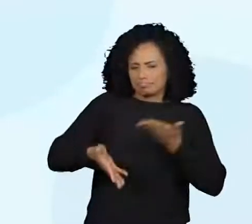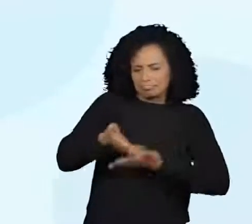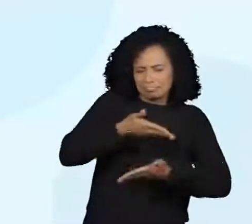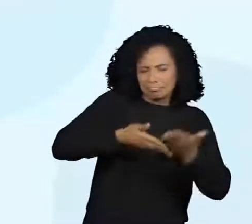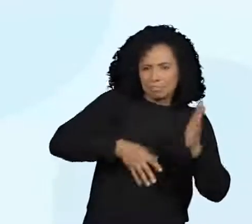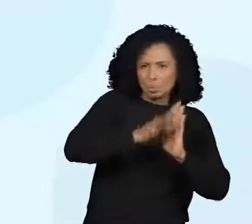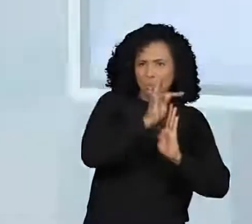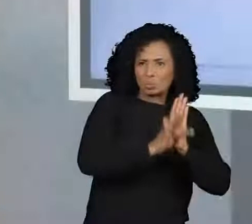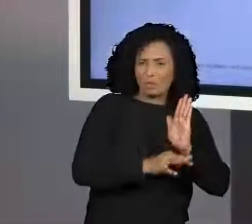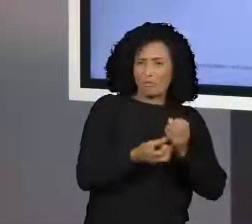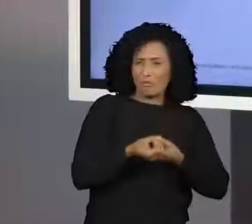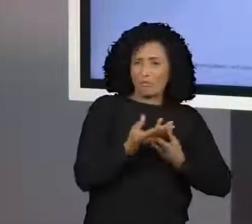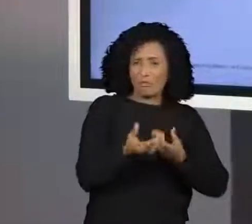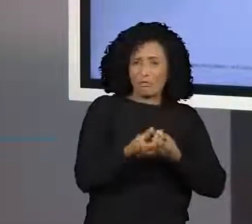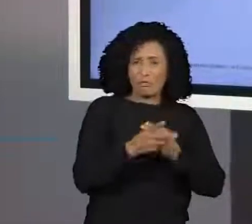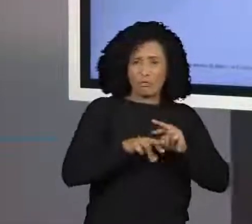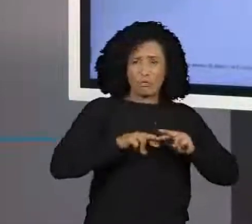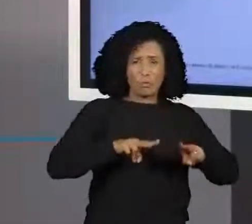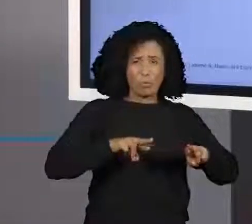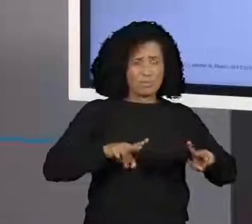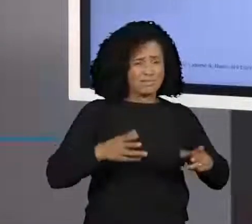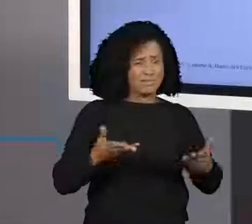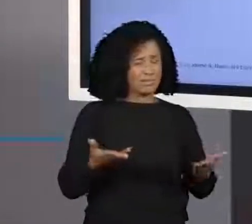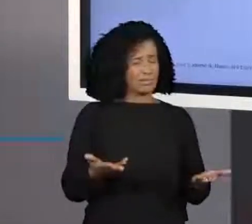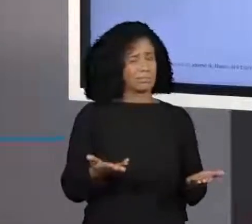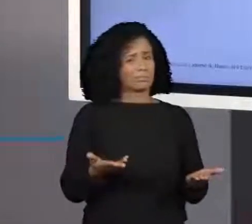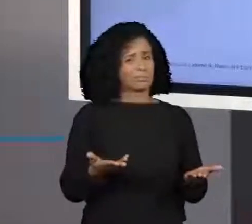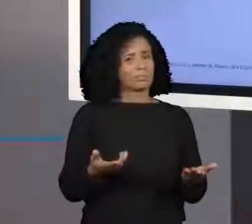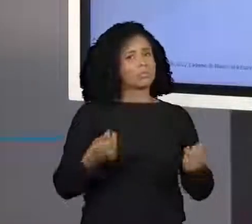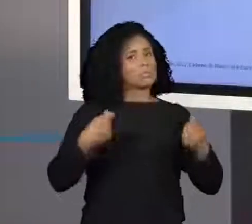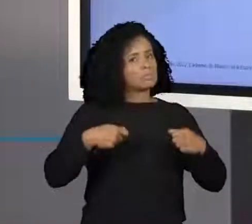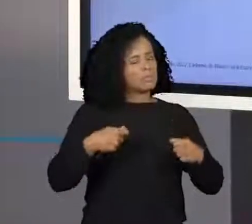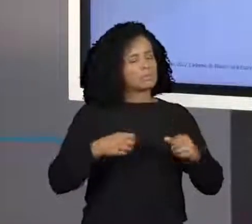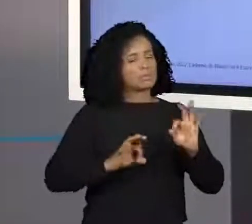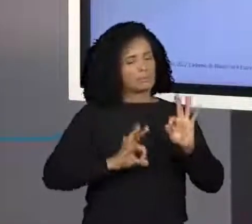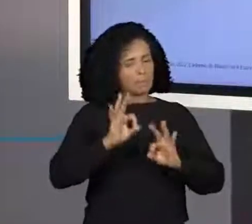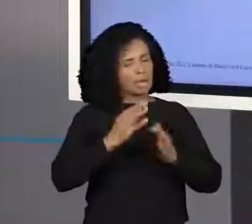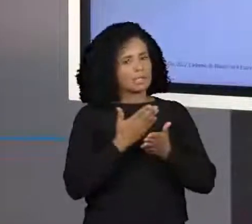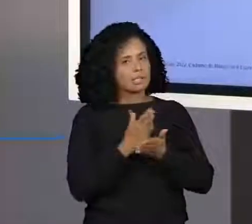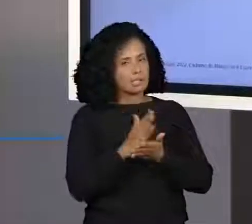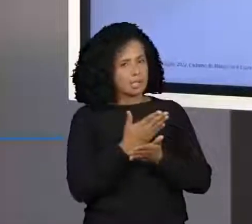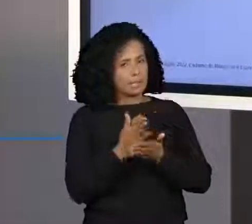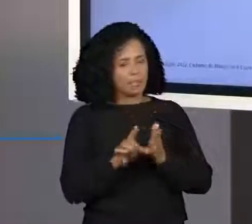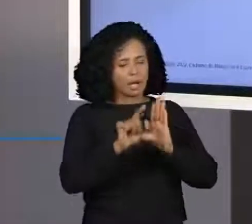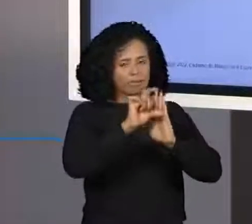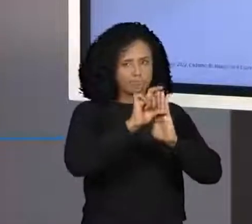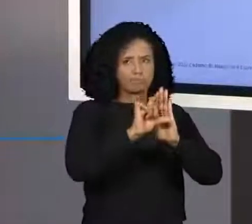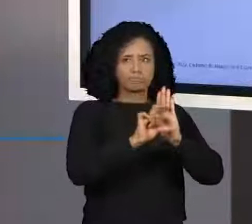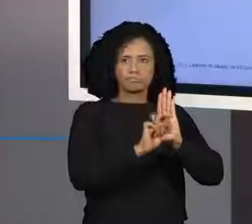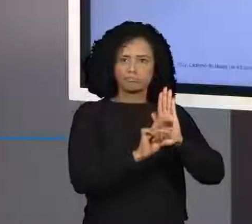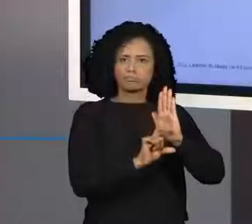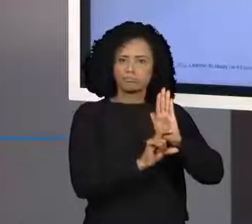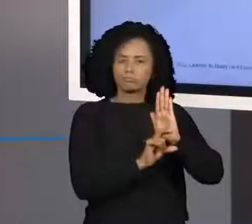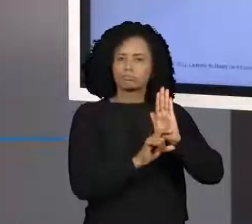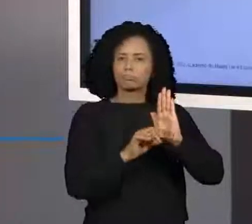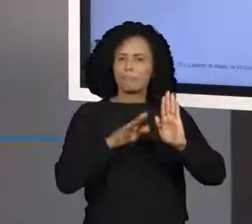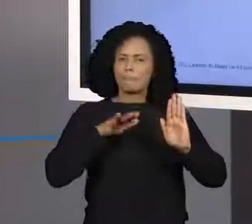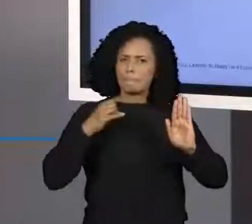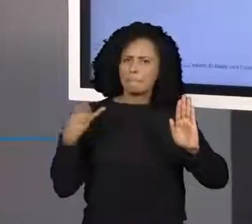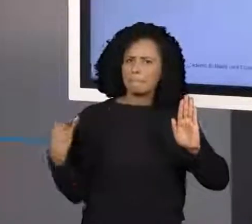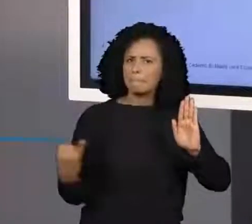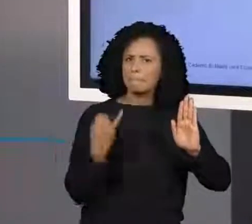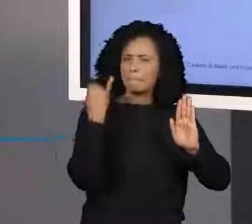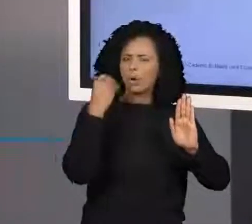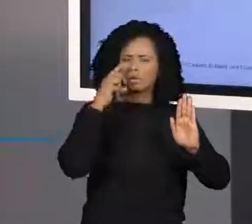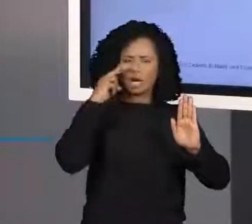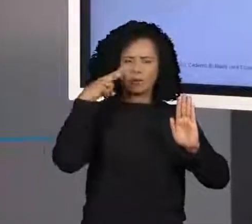eu preciso aí começar a dar uma separada nesse texto para que as informações mais importantes